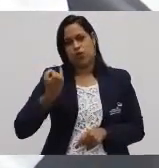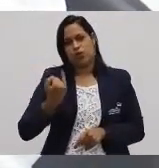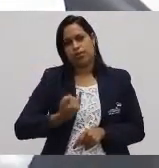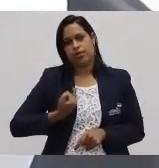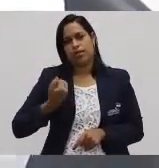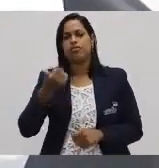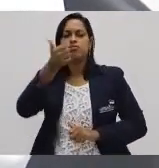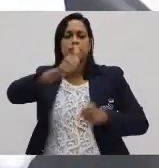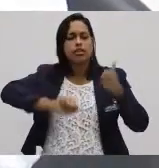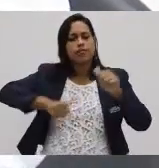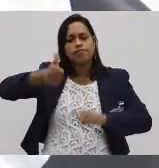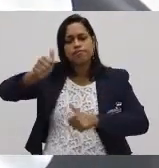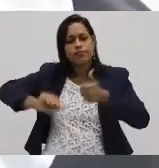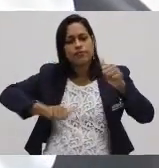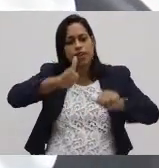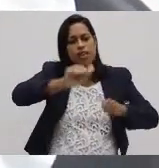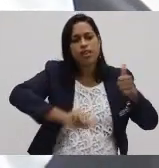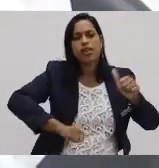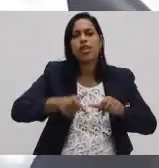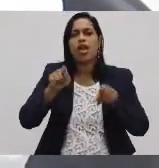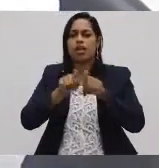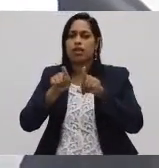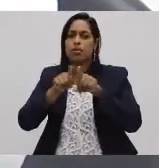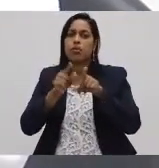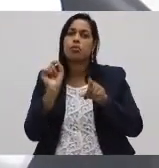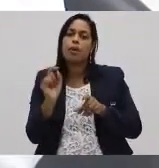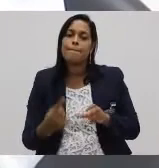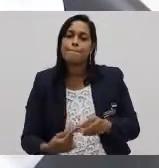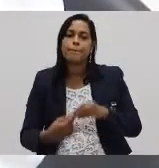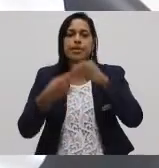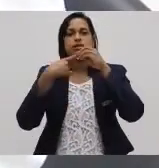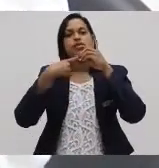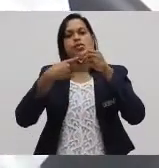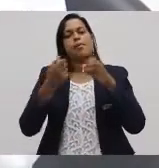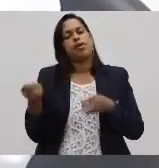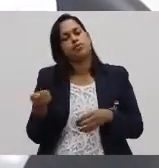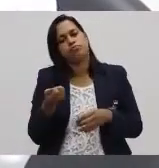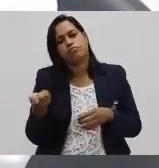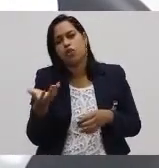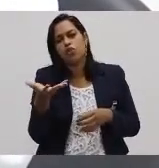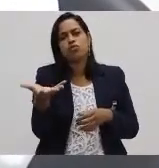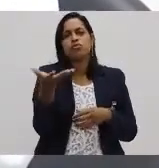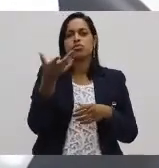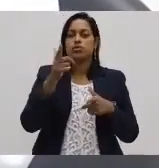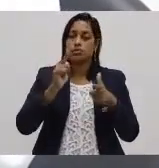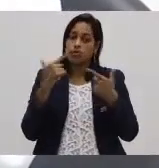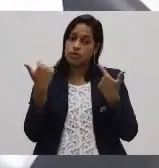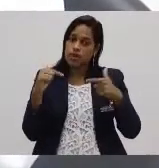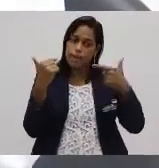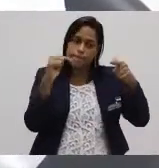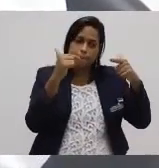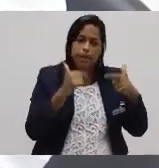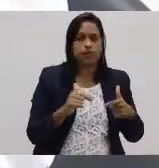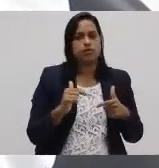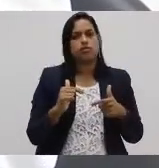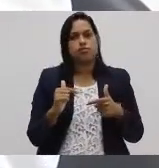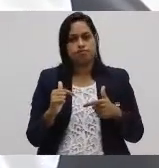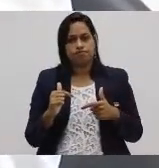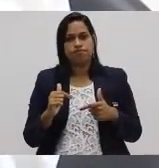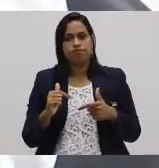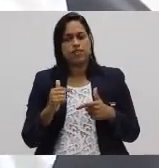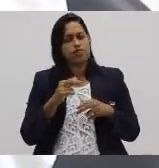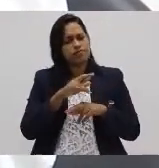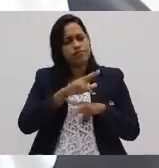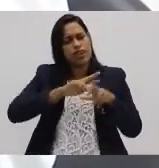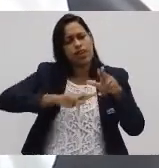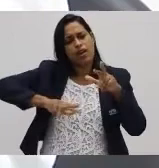e avalia o comportamento dos aspectos principais de produtos e processos. São vários os tipos